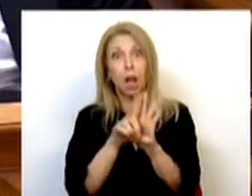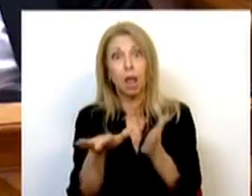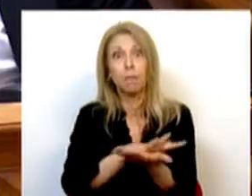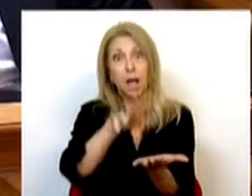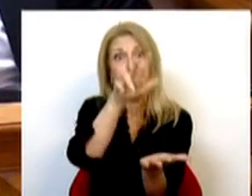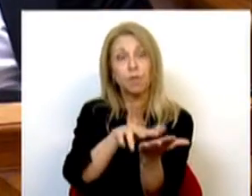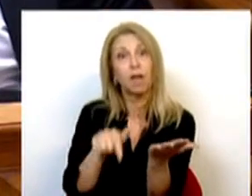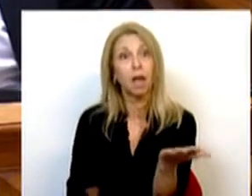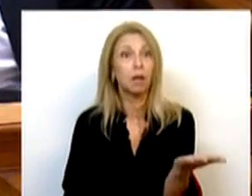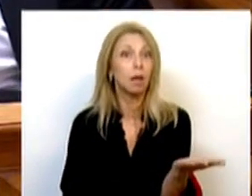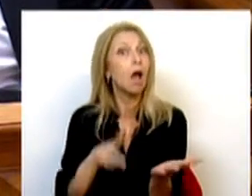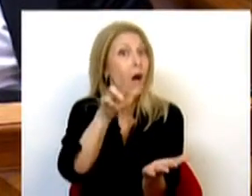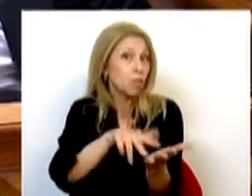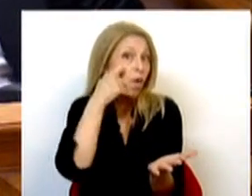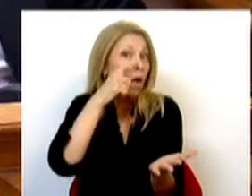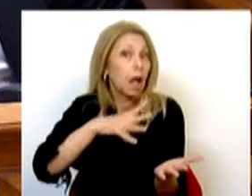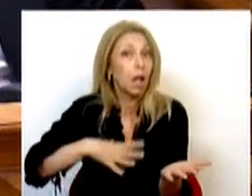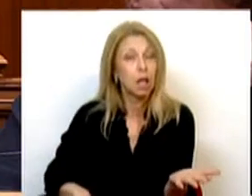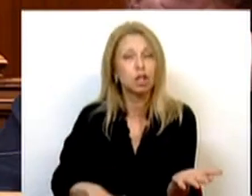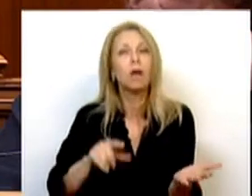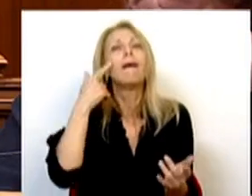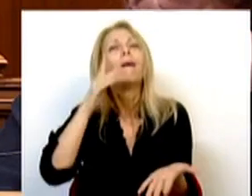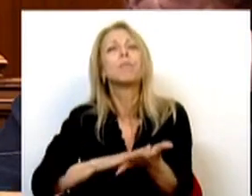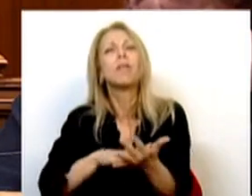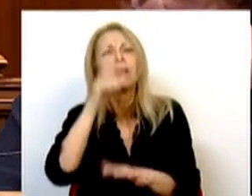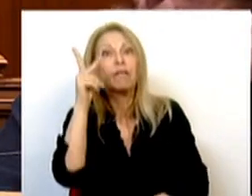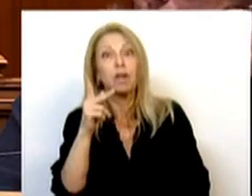Só aprovou foi quem quis. Srs. Deputado, perguntou a prova de vida? A prova de vida é o